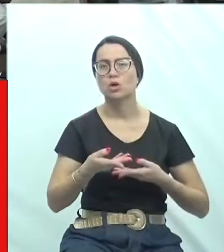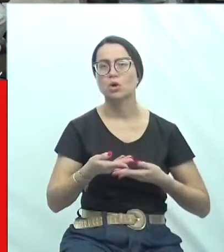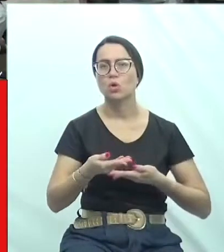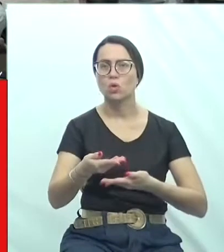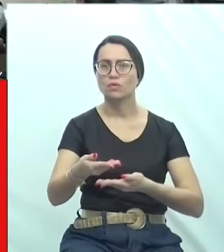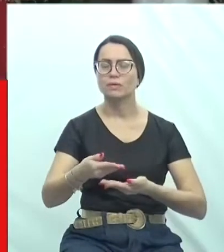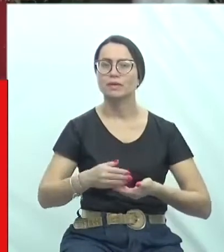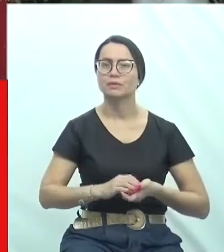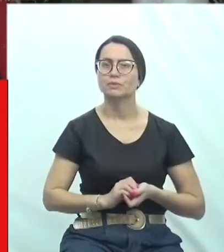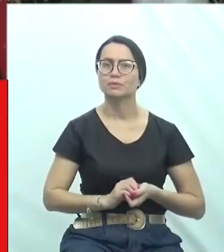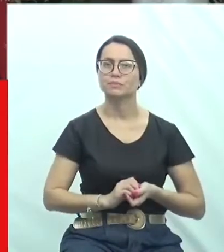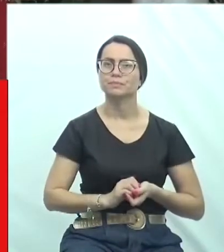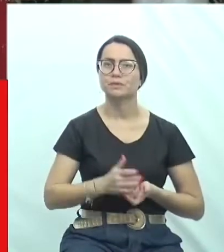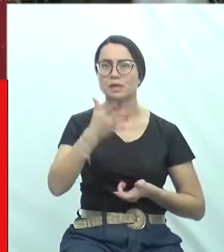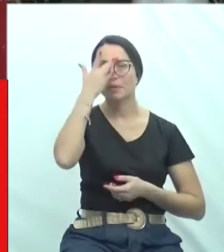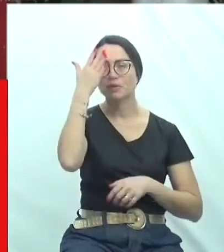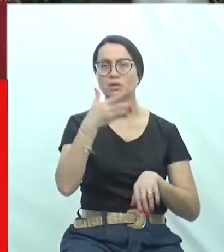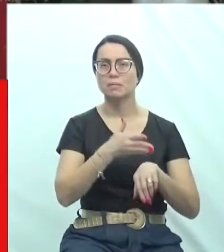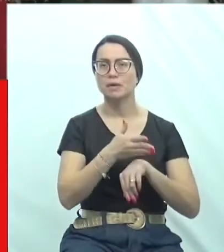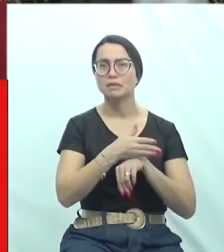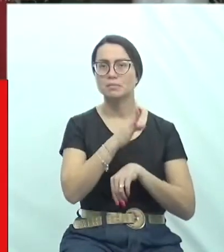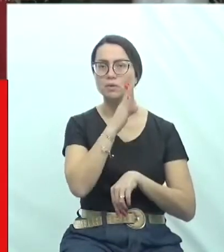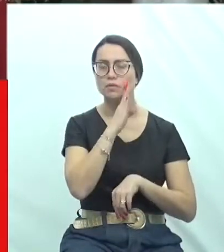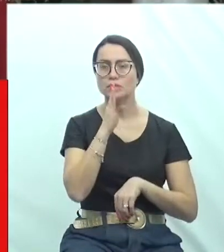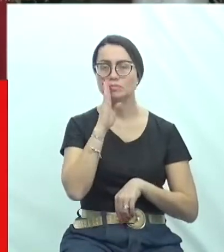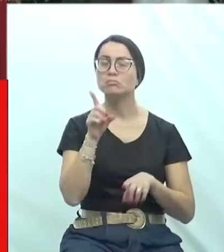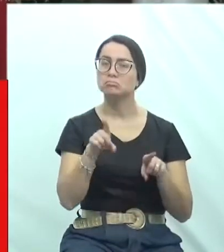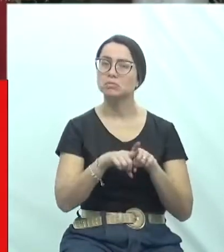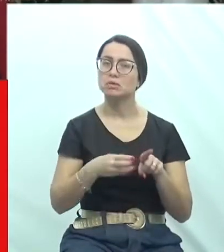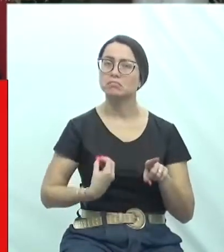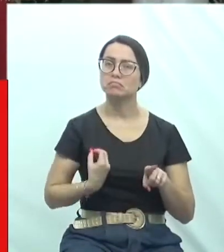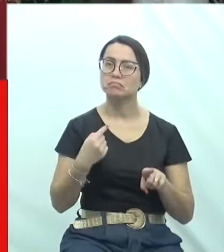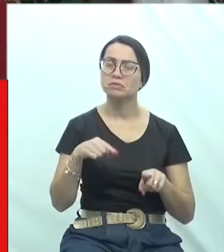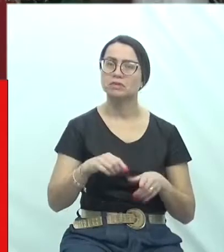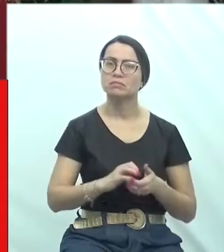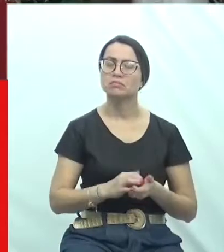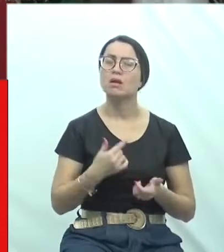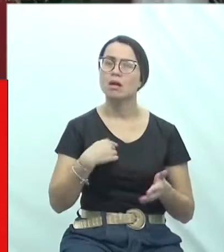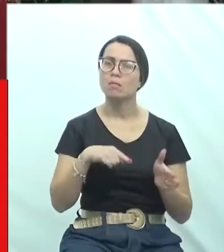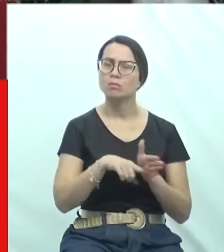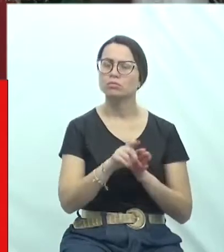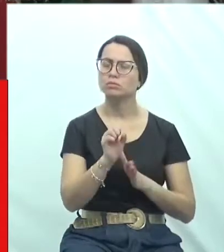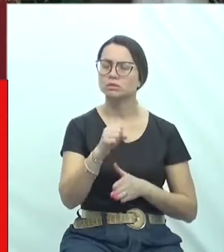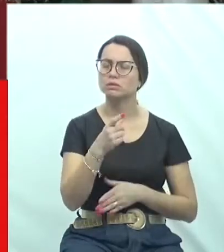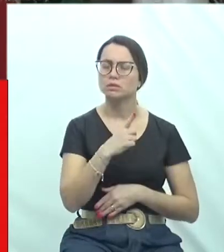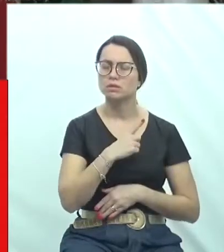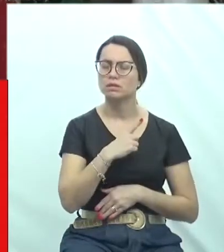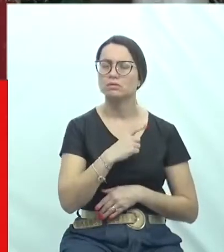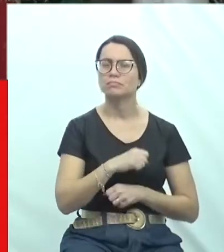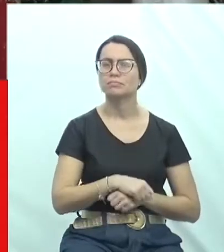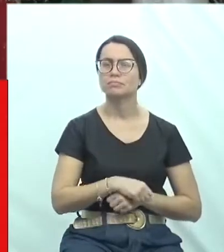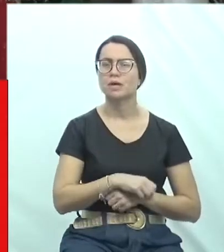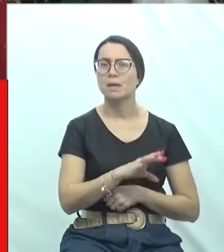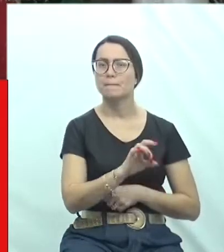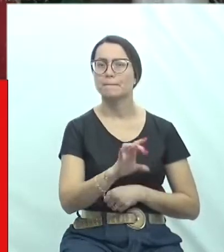na casa. Eu teria, sim, umas perguntas para os técnicos, né, e também